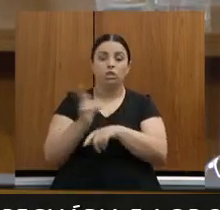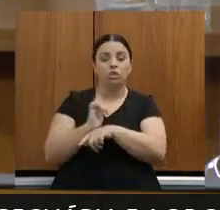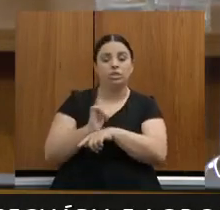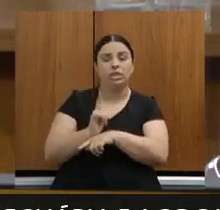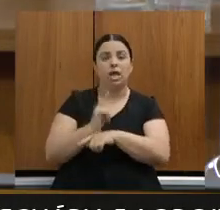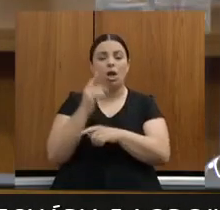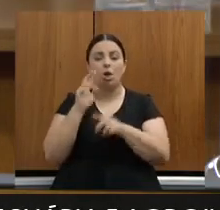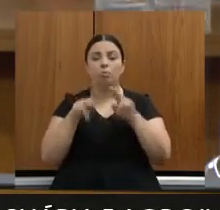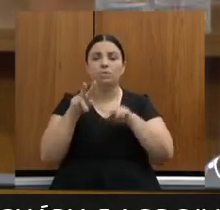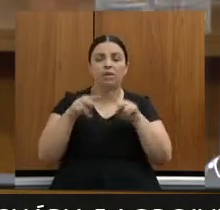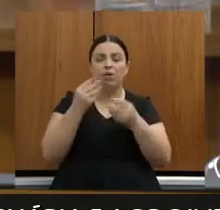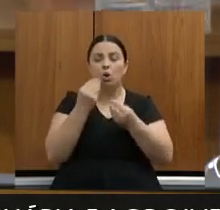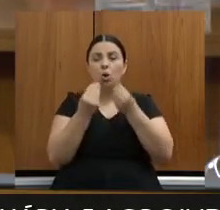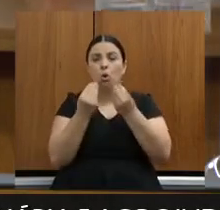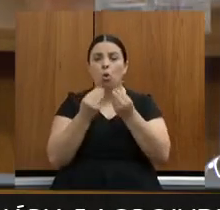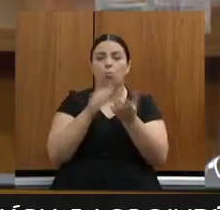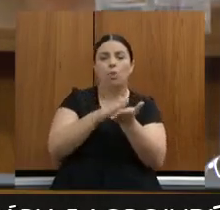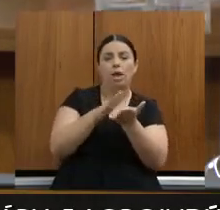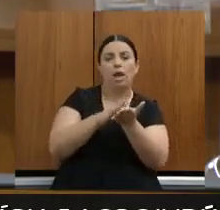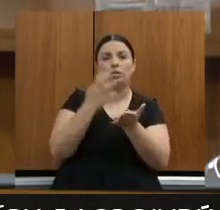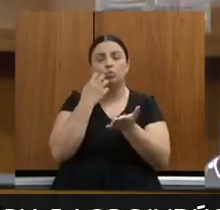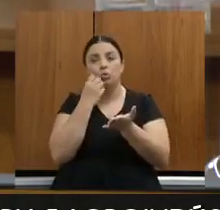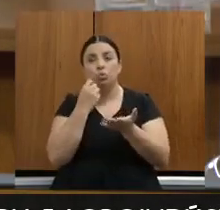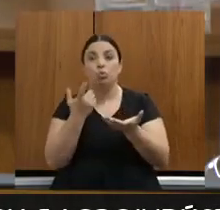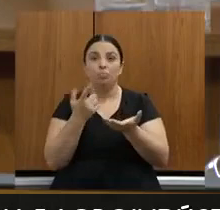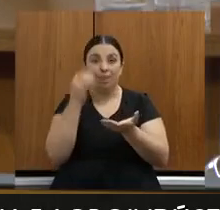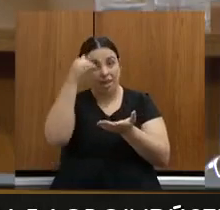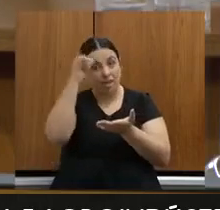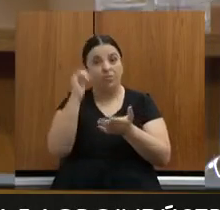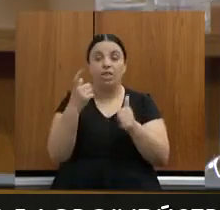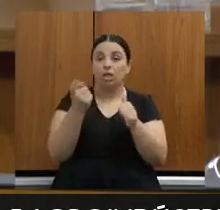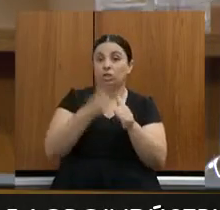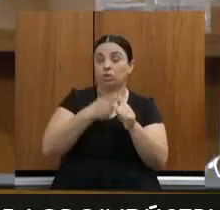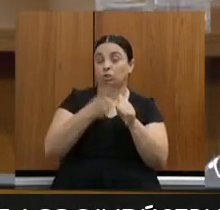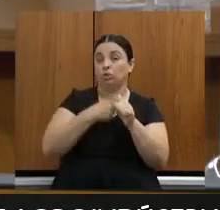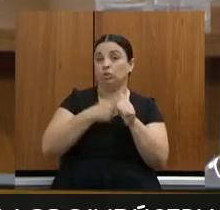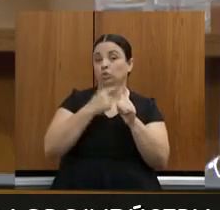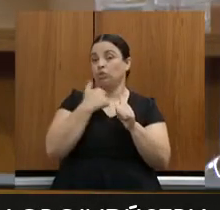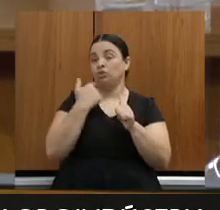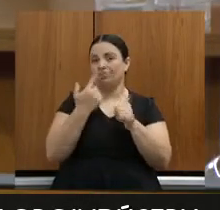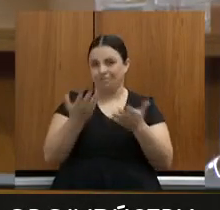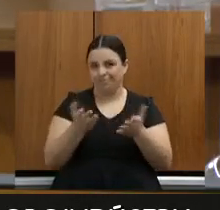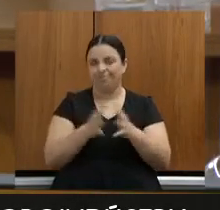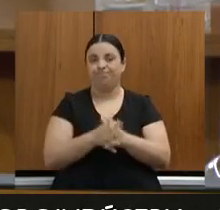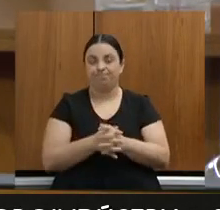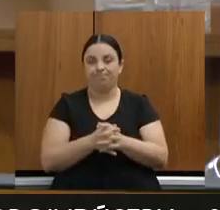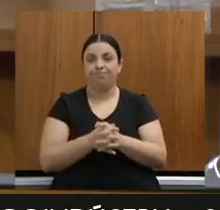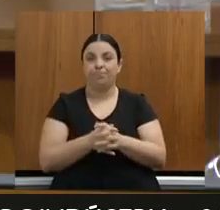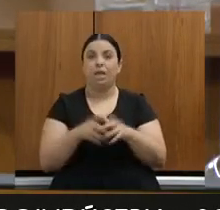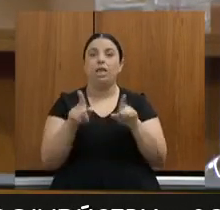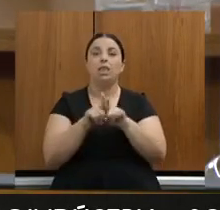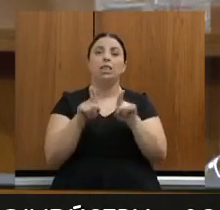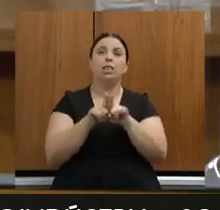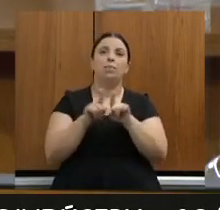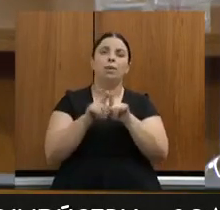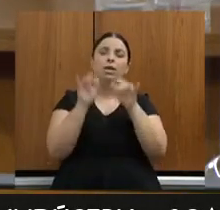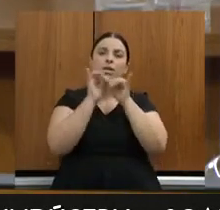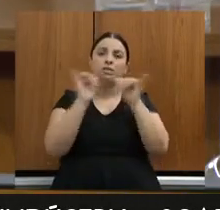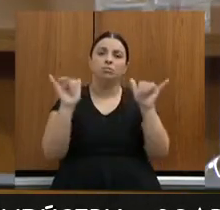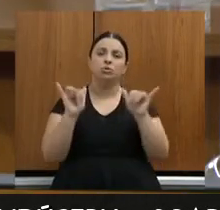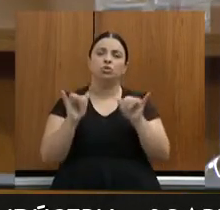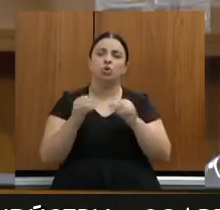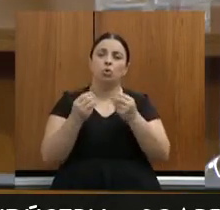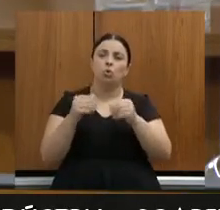seus custos e assim nossa colocar em situação de endividamento também lançamento de cultivares resistentes